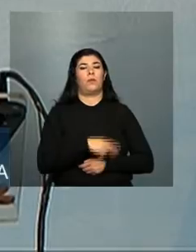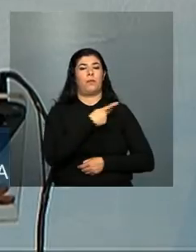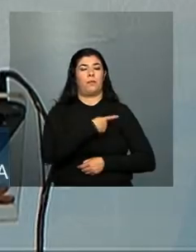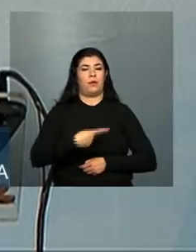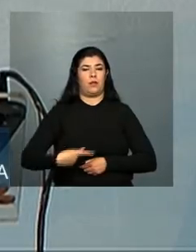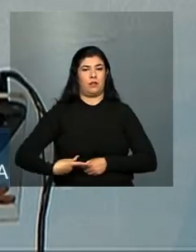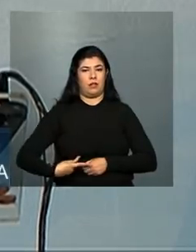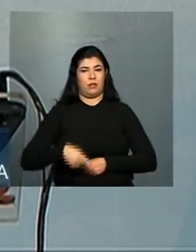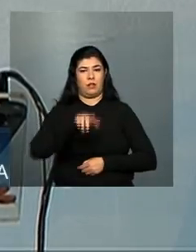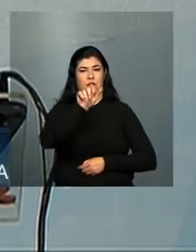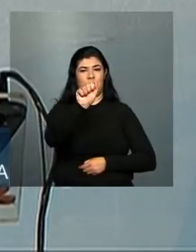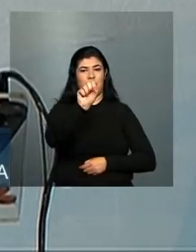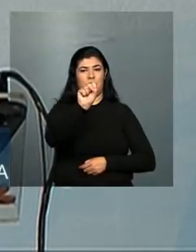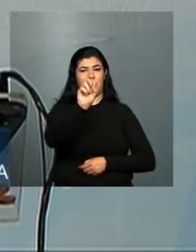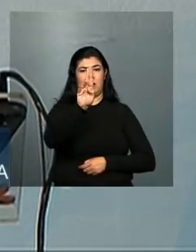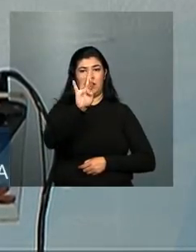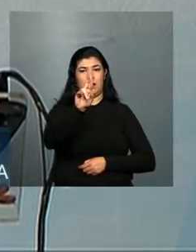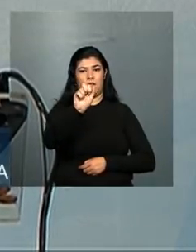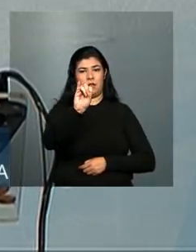Legislativa da Bahia, o deputado Marcelo Nilo.